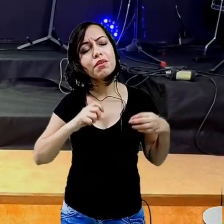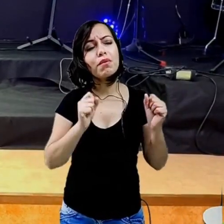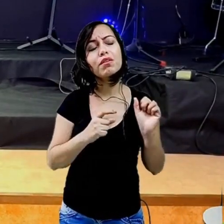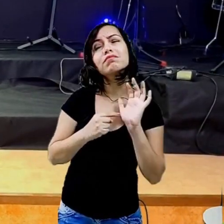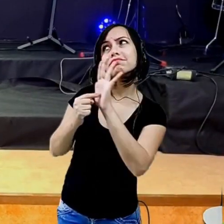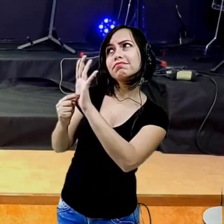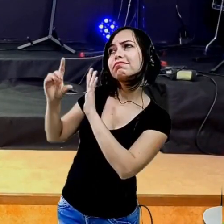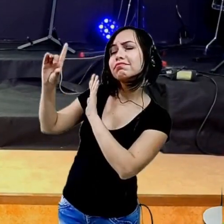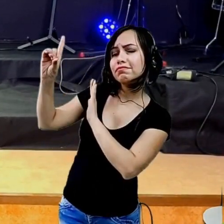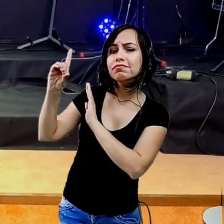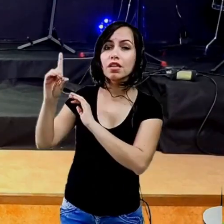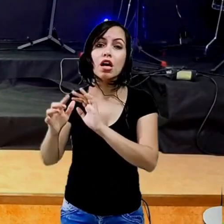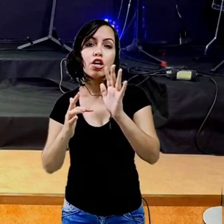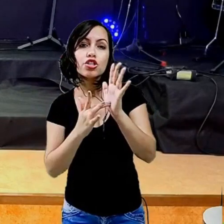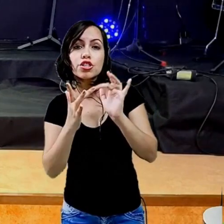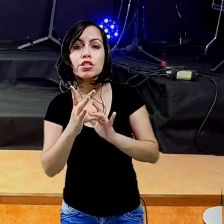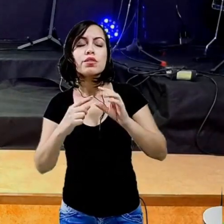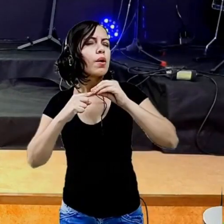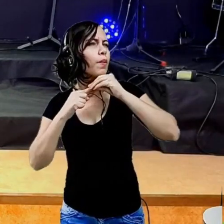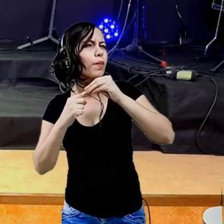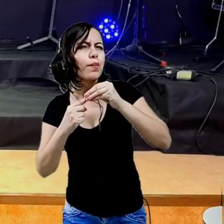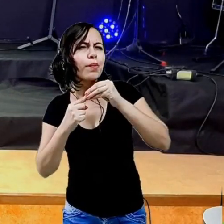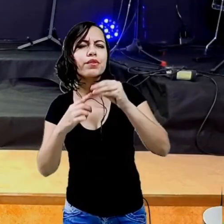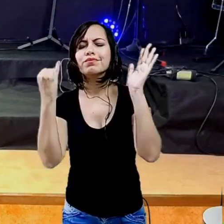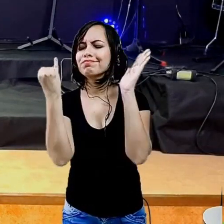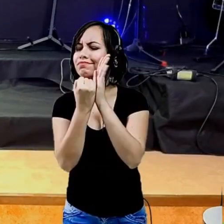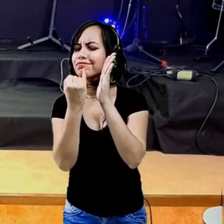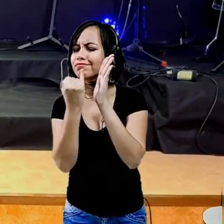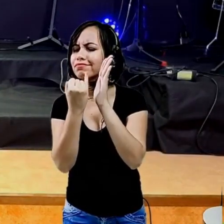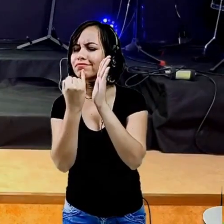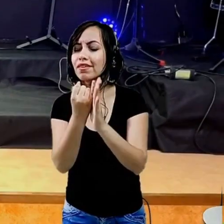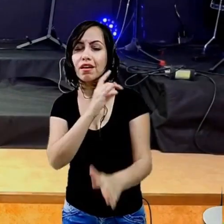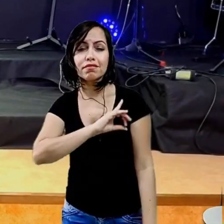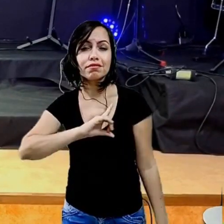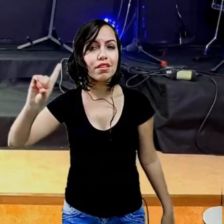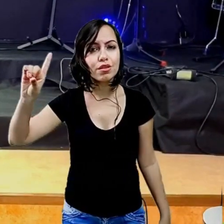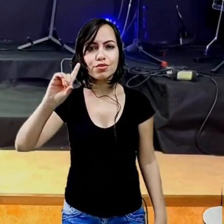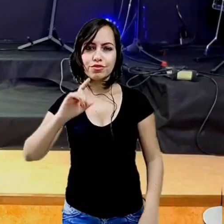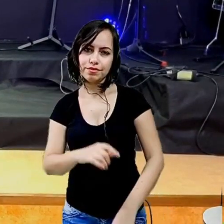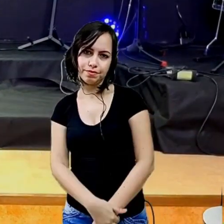Deus. Jesus é o nosso único intercessor a Deus.